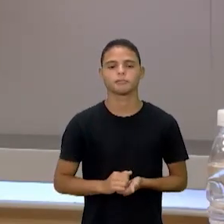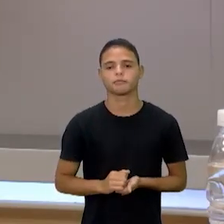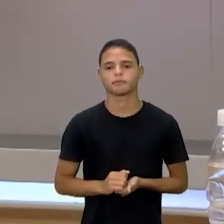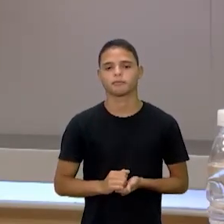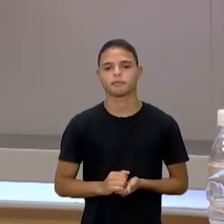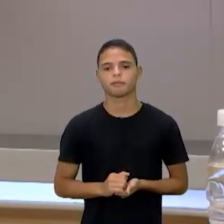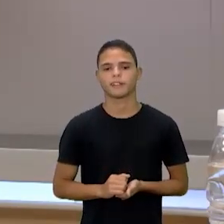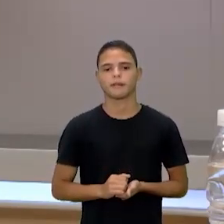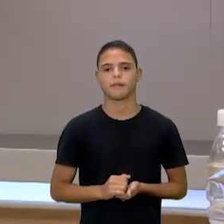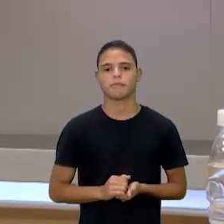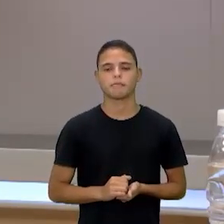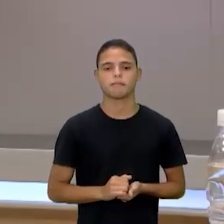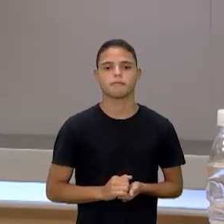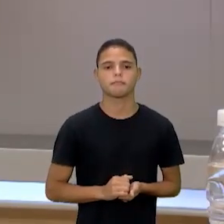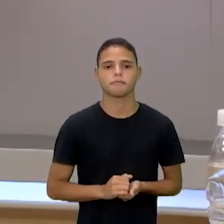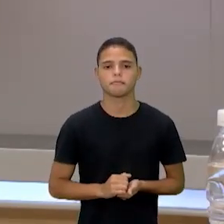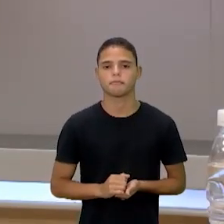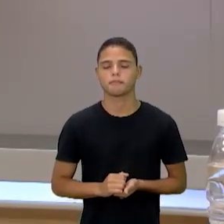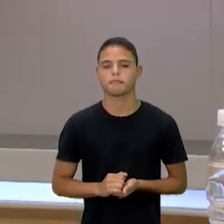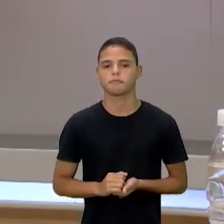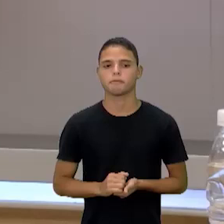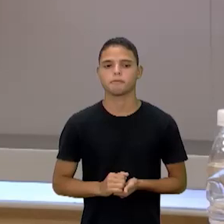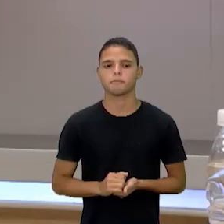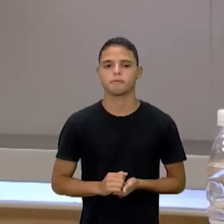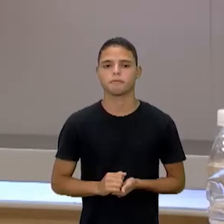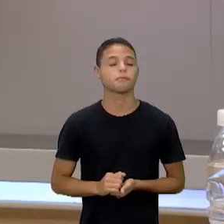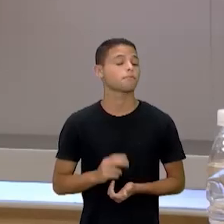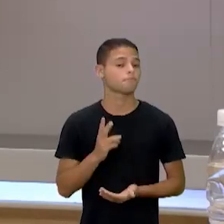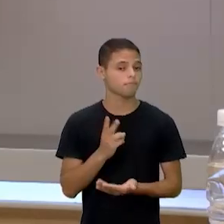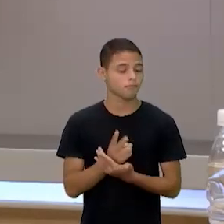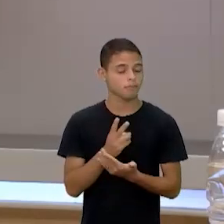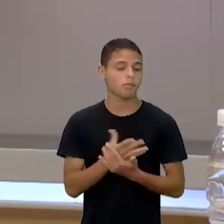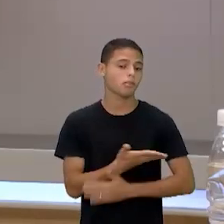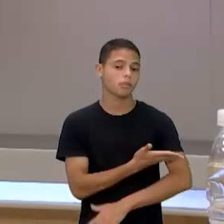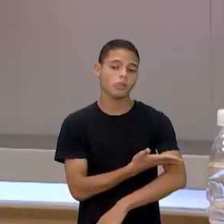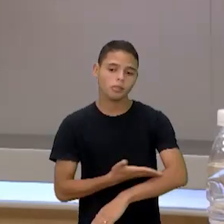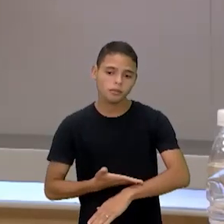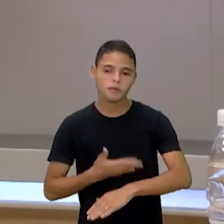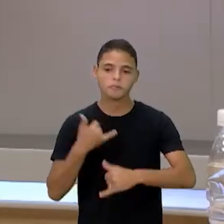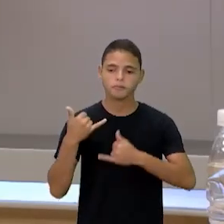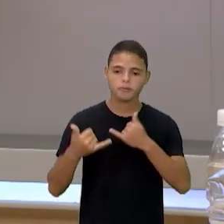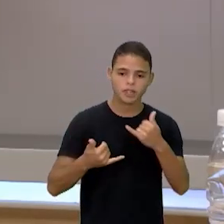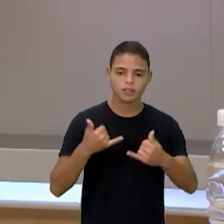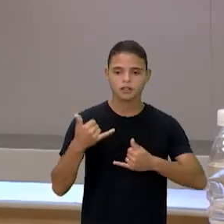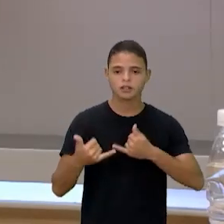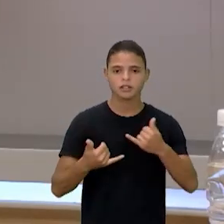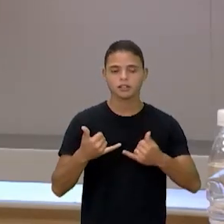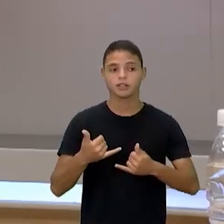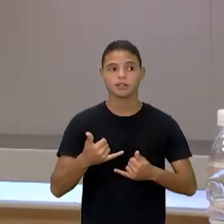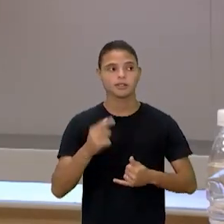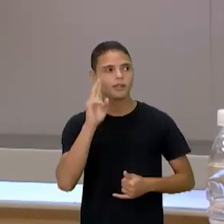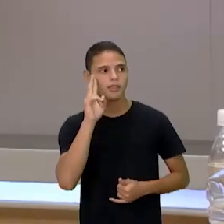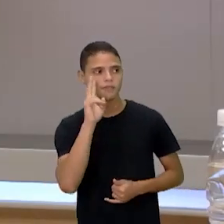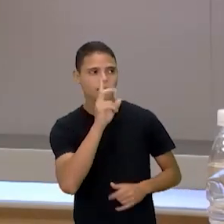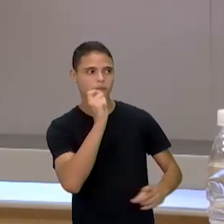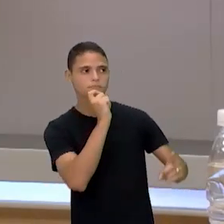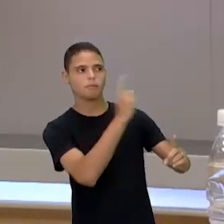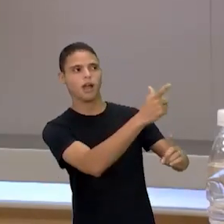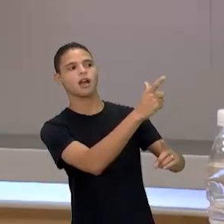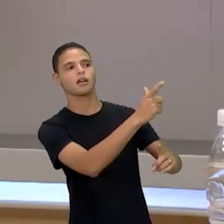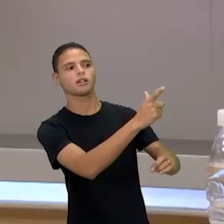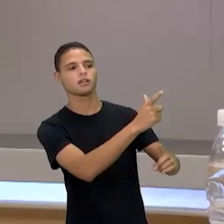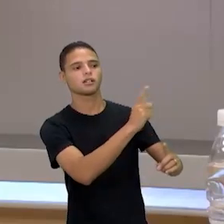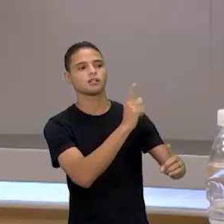diferente. E aquela sempre história que a gente brincava, né? Atira no que viu, acerta no que não viu.